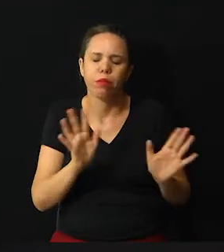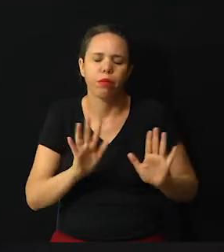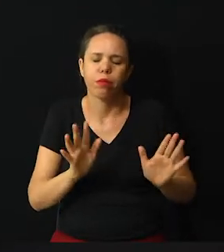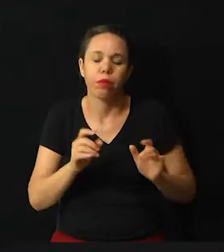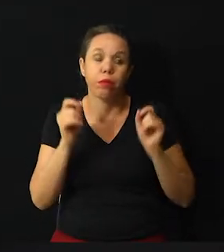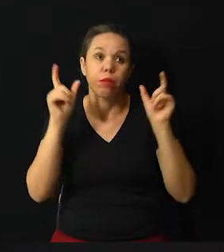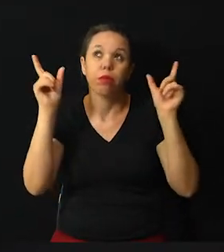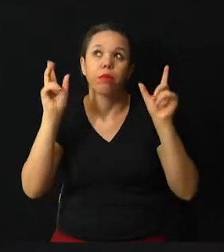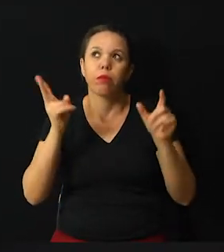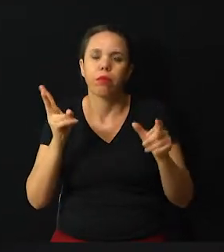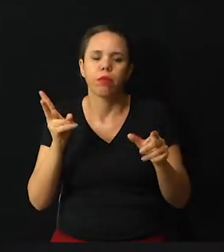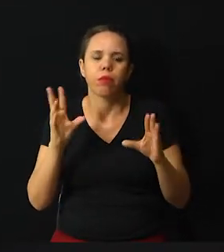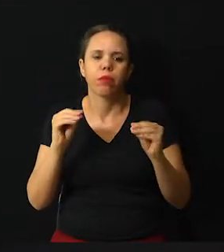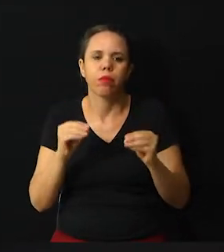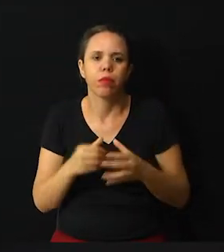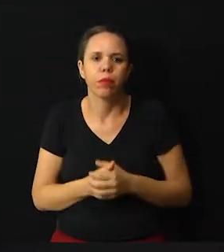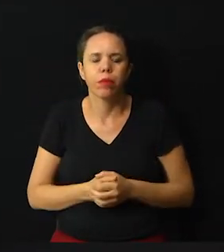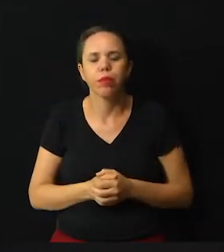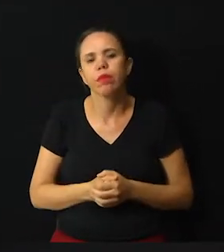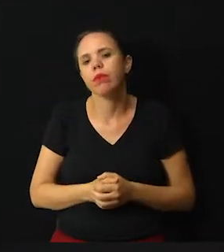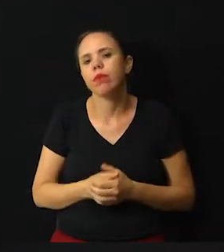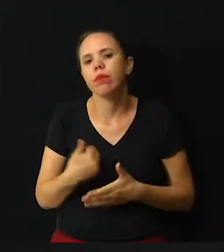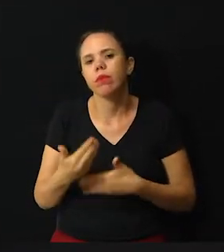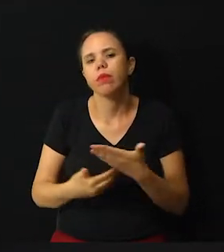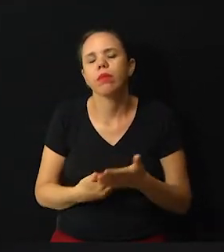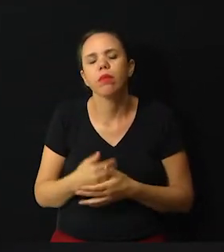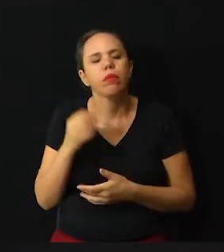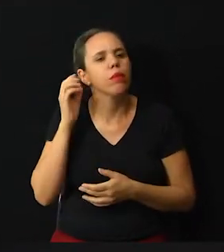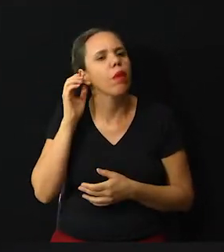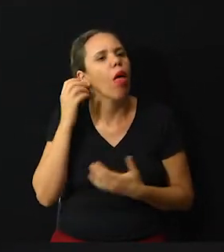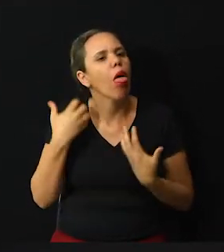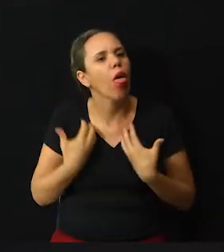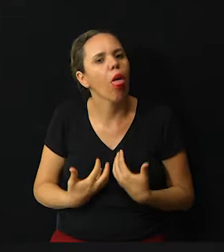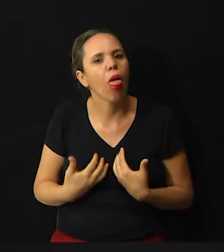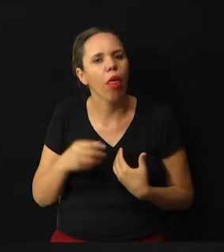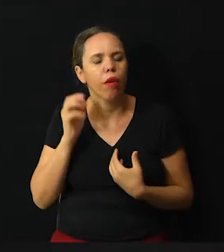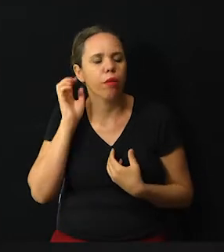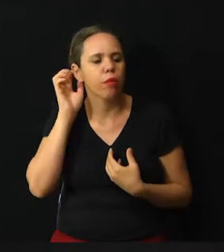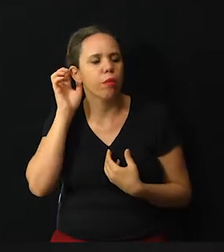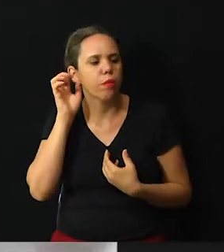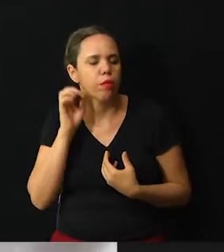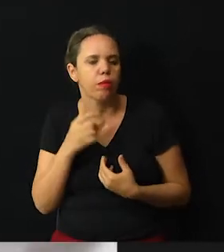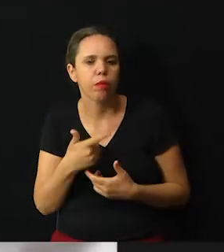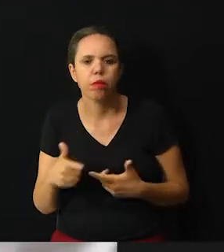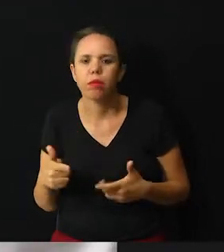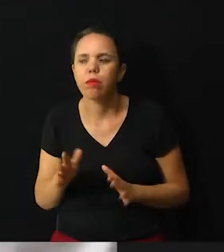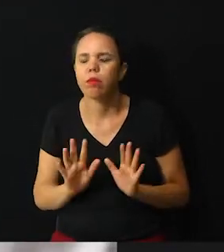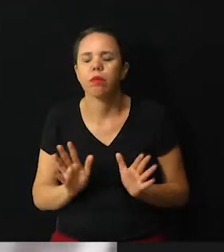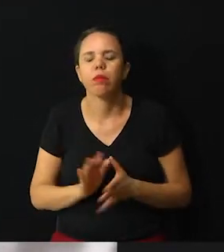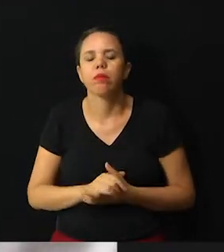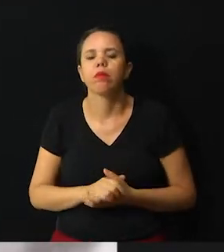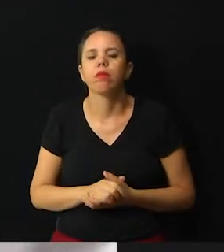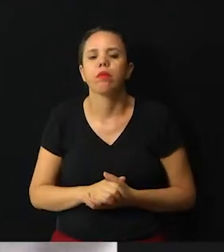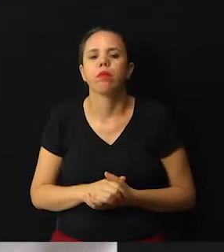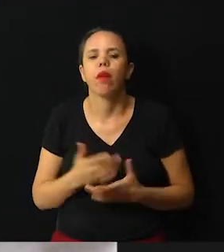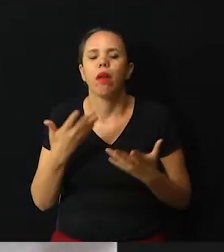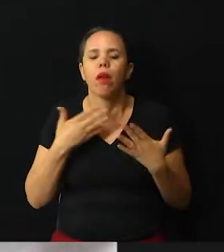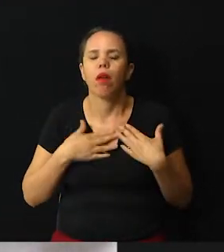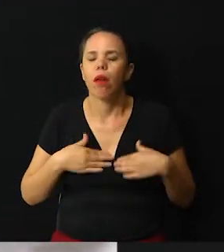se dorme e acorda muitas vezes à noite. Consequentemente, vive cansado, o paciente com fibromialgia vive cansado, não tem uma qualidade boa, consequentemente não descansa,